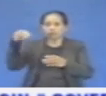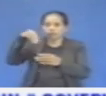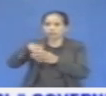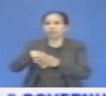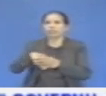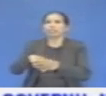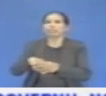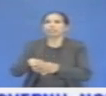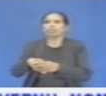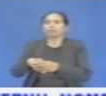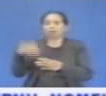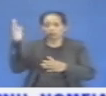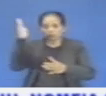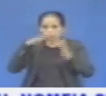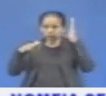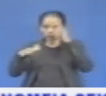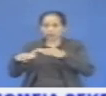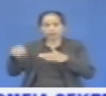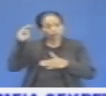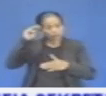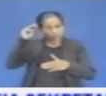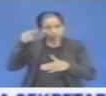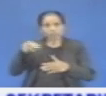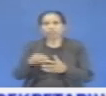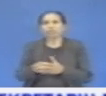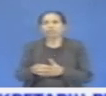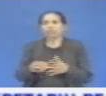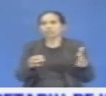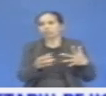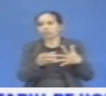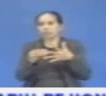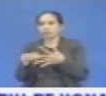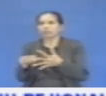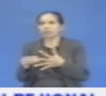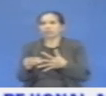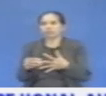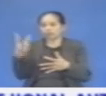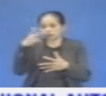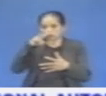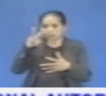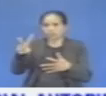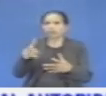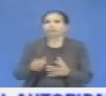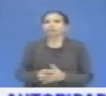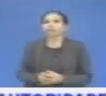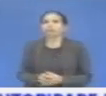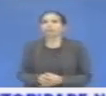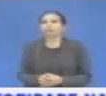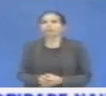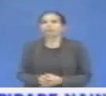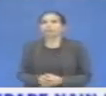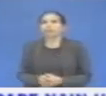la envolve bai iha caso ne bem maka ministério público acusa liliu bai iha peculato di uso. Arguido Gastão